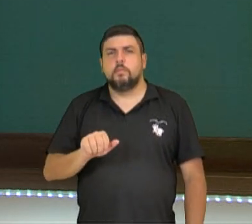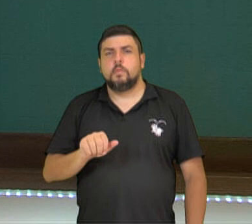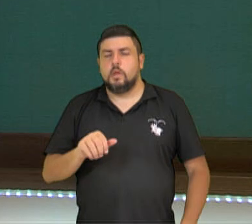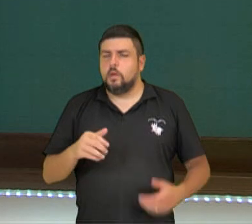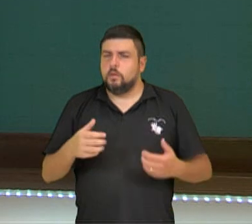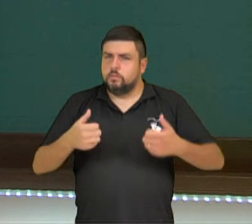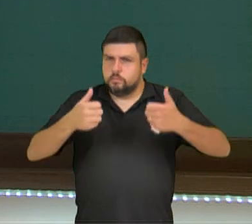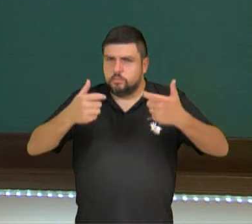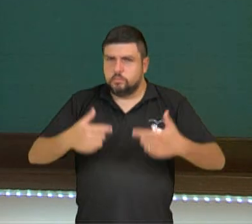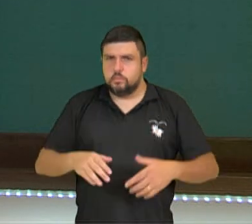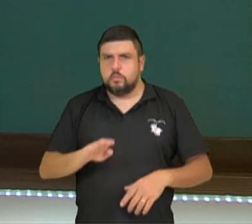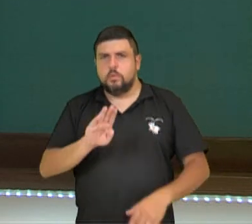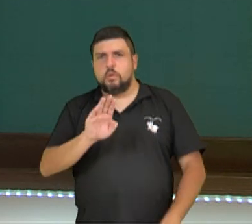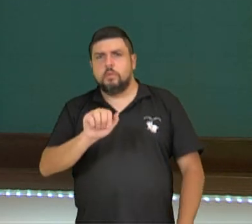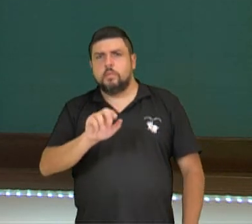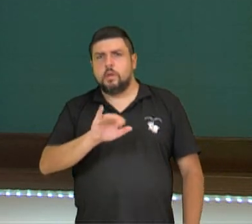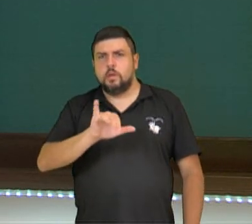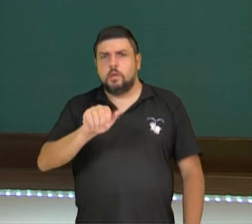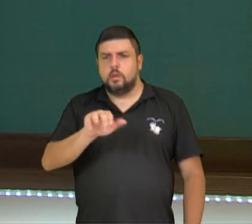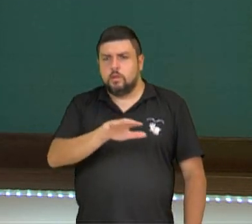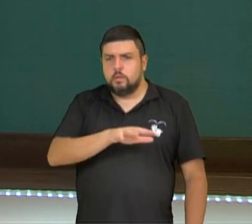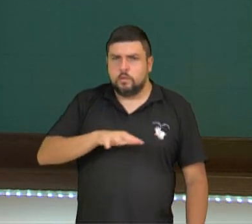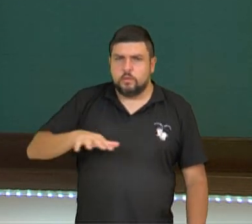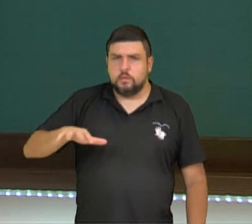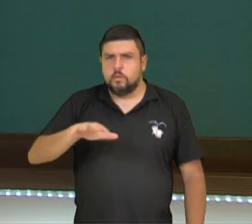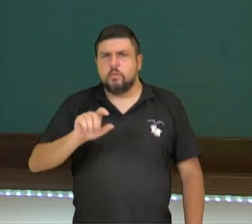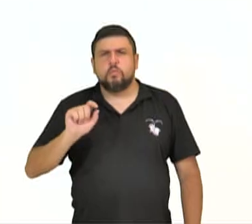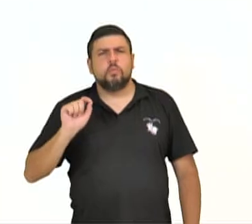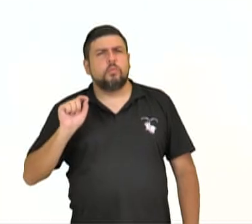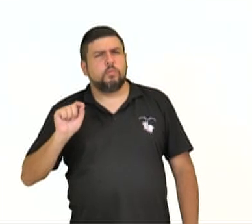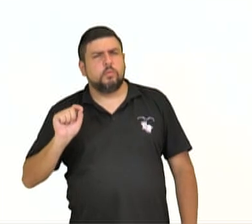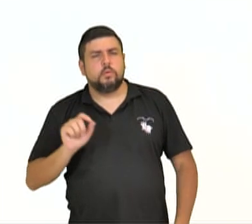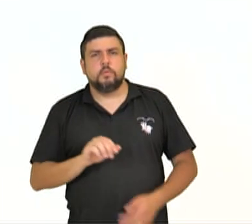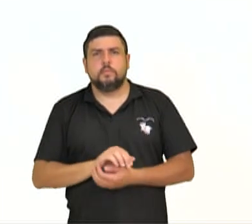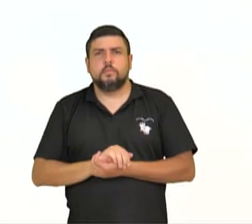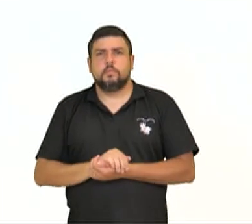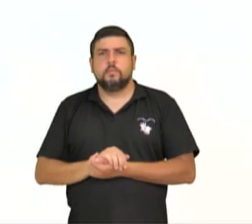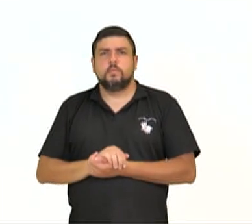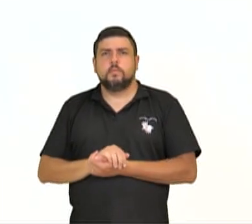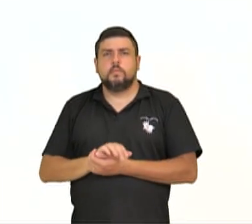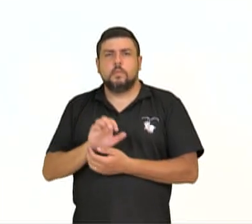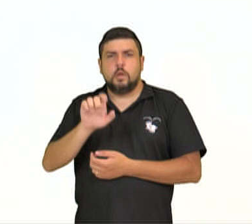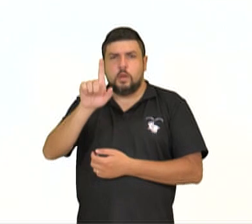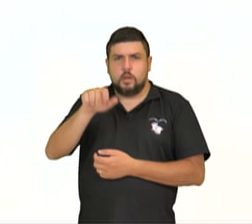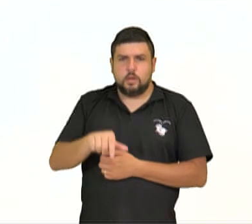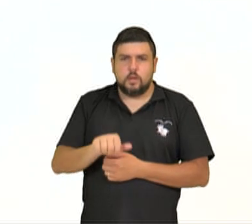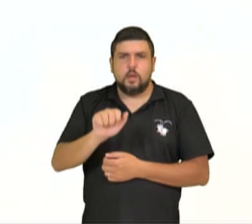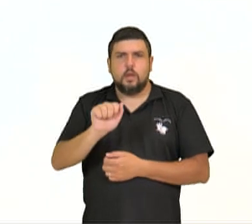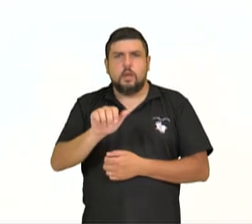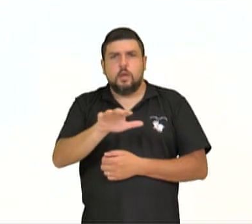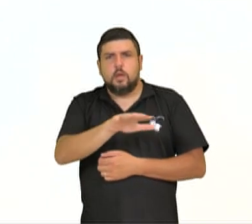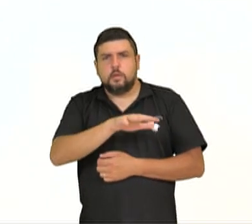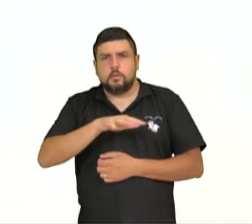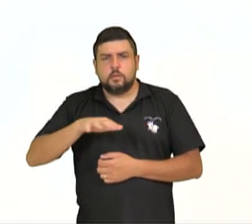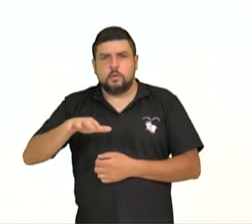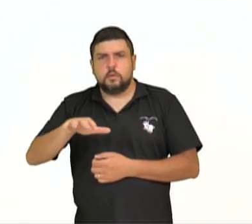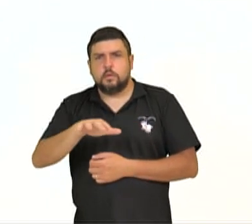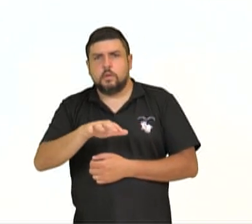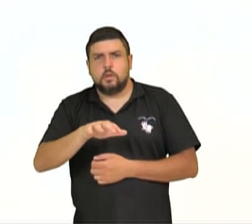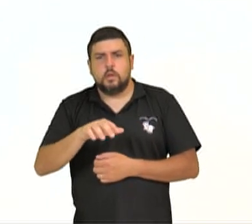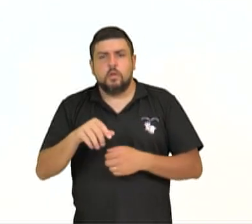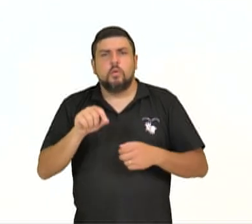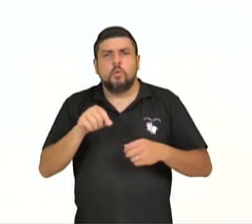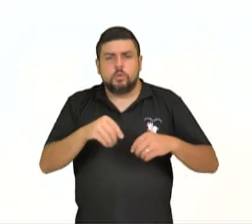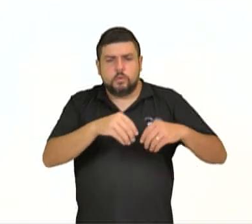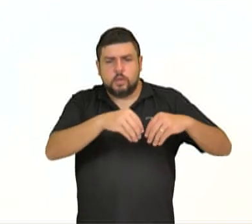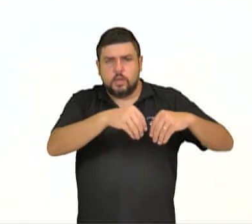hidrográficas paranaenses, mas o que é uma bacia hidrográfica mesmo? É a área ou superfície formada por um conjunto de